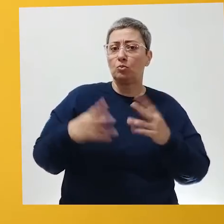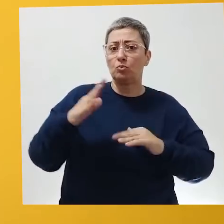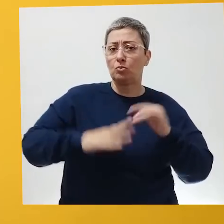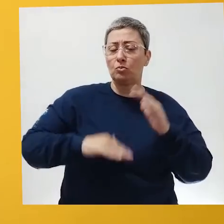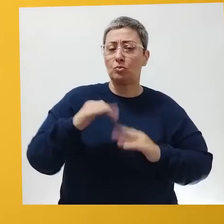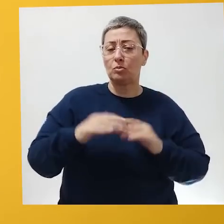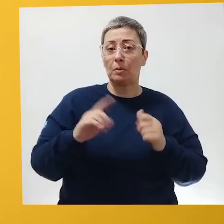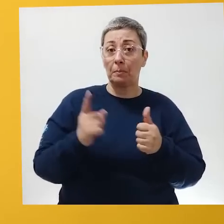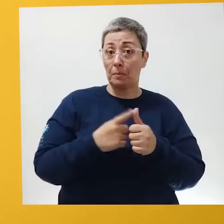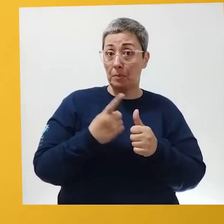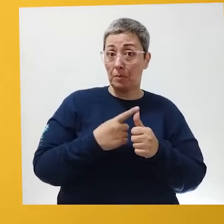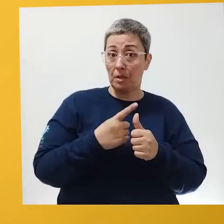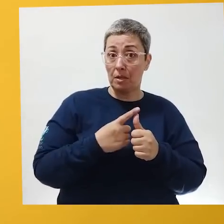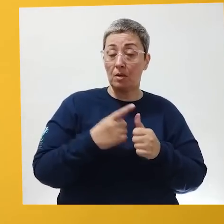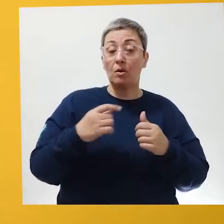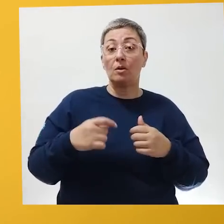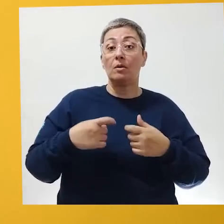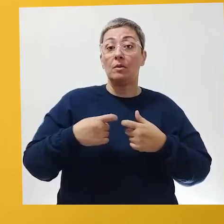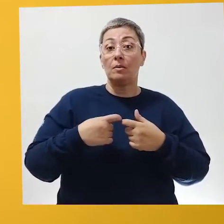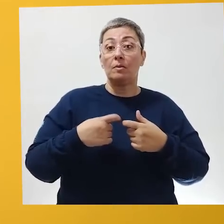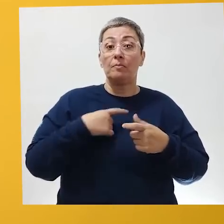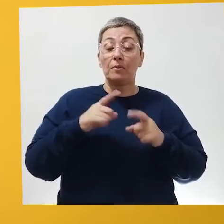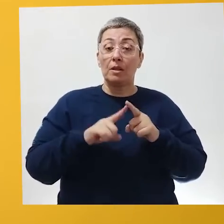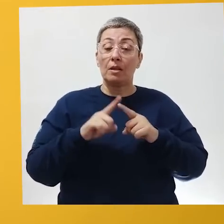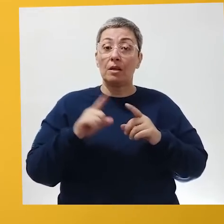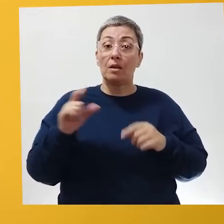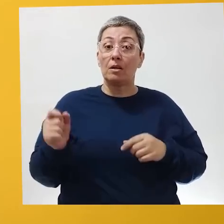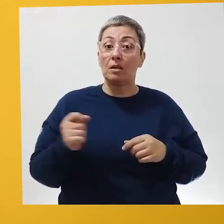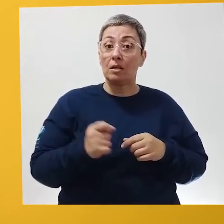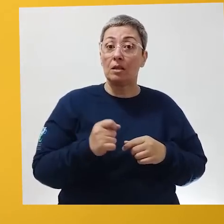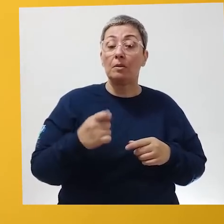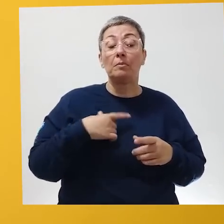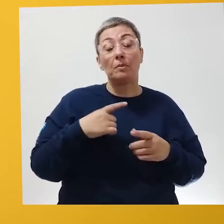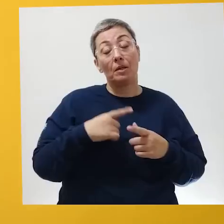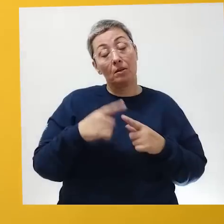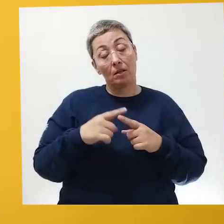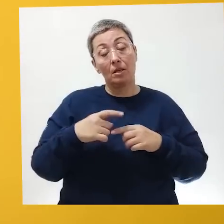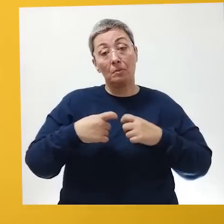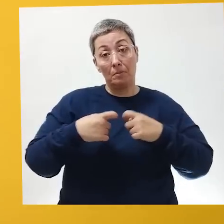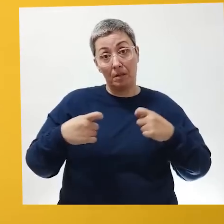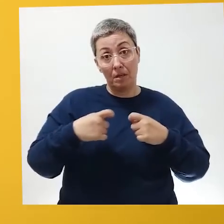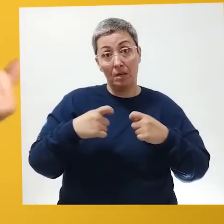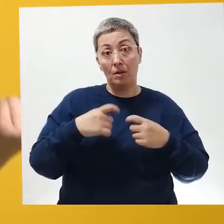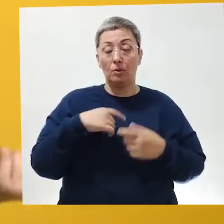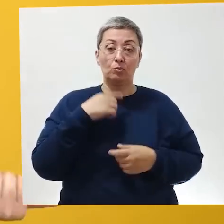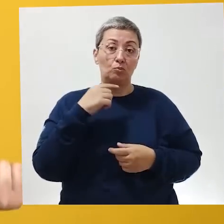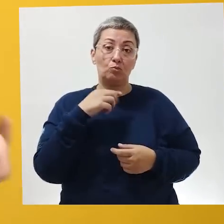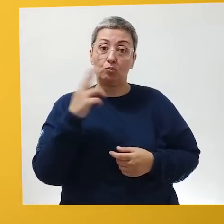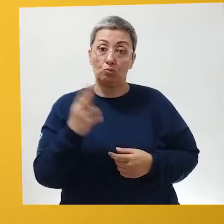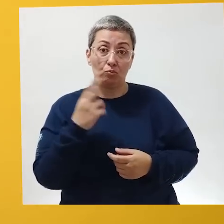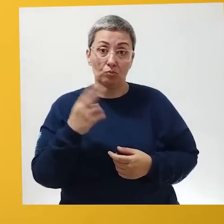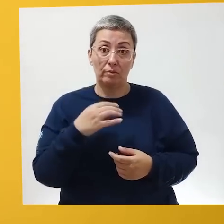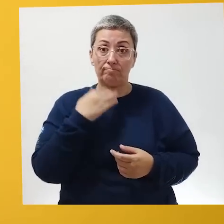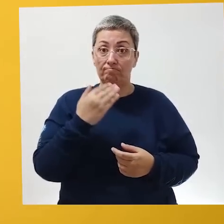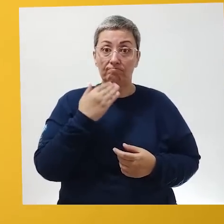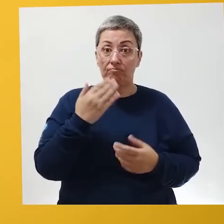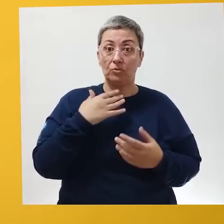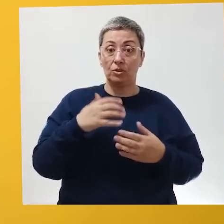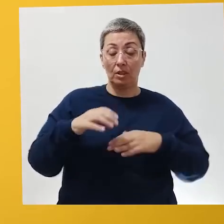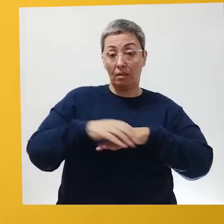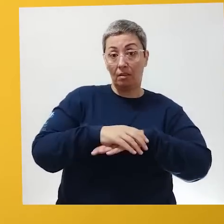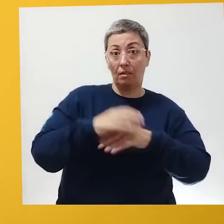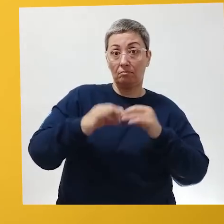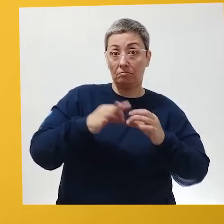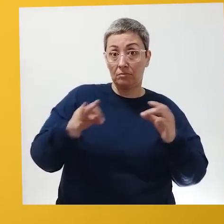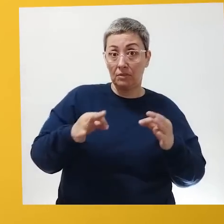Porque, primeiro, para colocar o tênis, a criança tem que colocar a meia no pé. E não adianta a criança saber colocar o tênis e não saber colocar